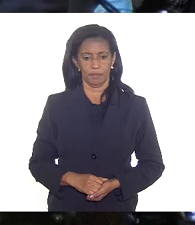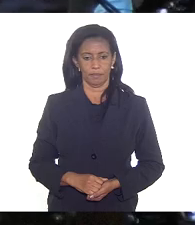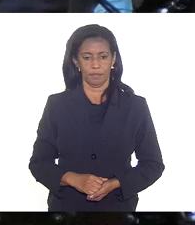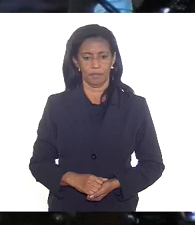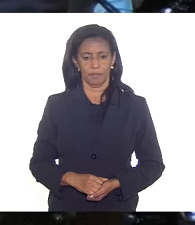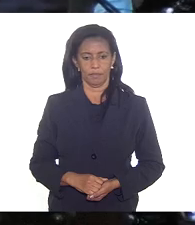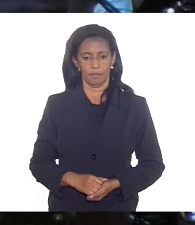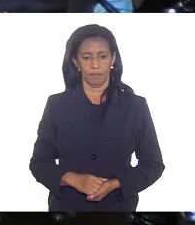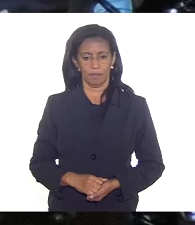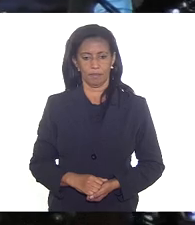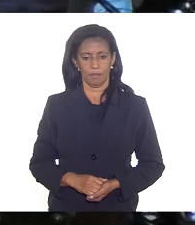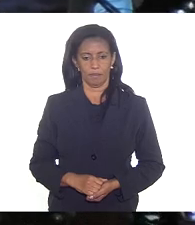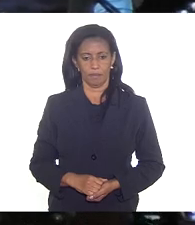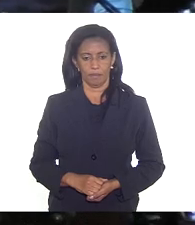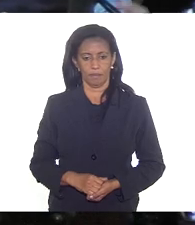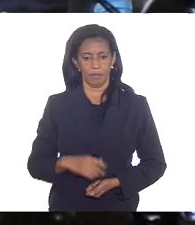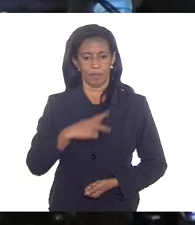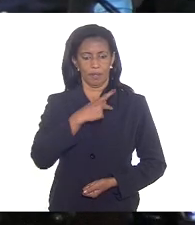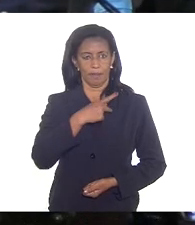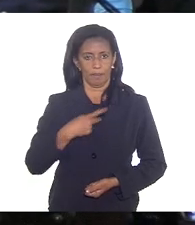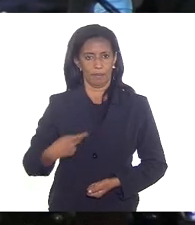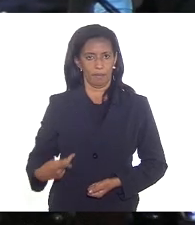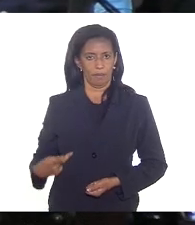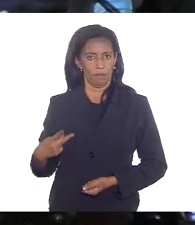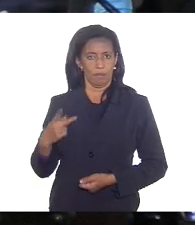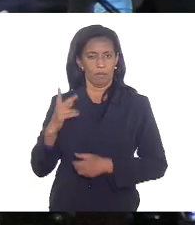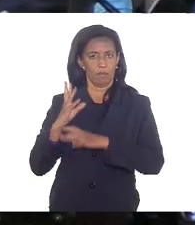a presidência irá proclamar